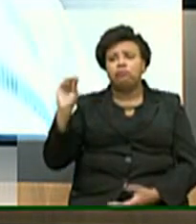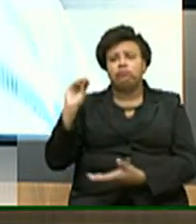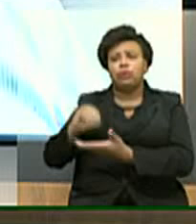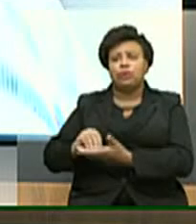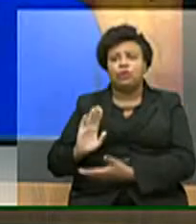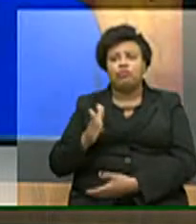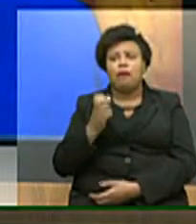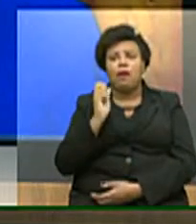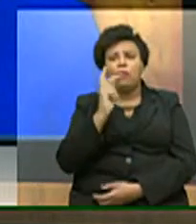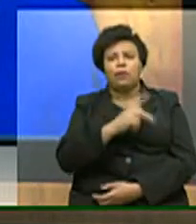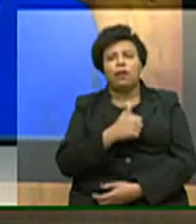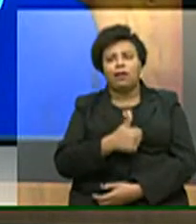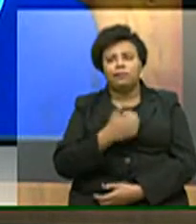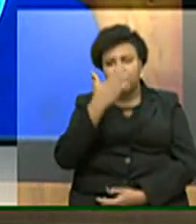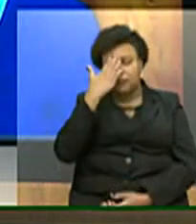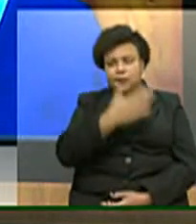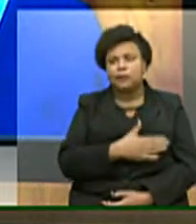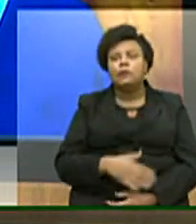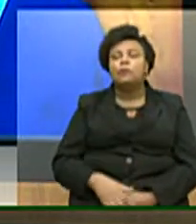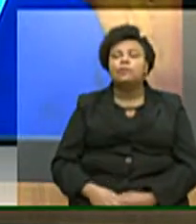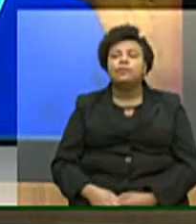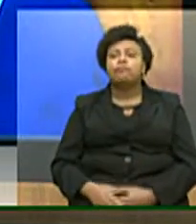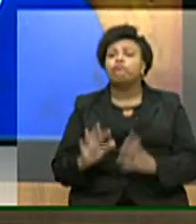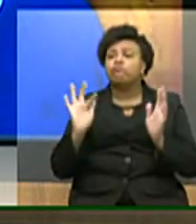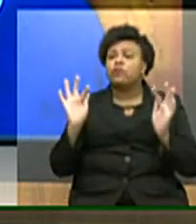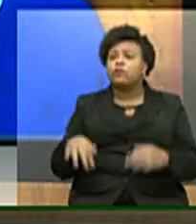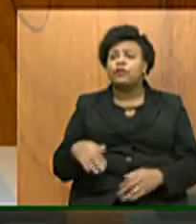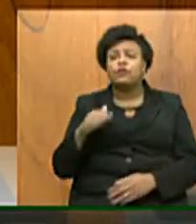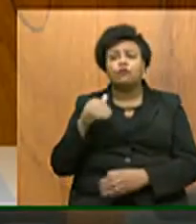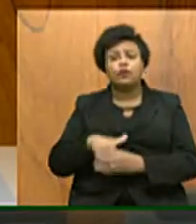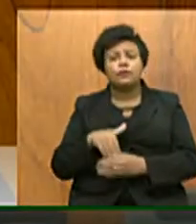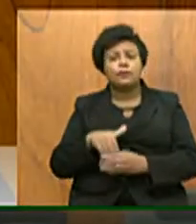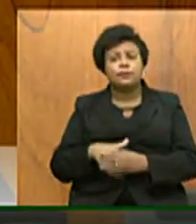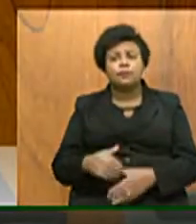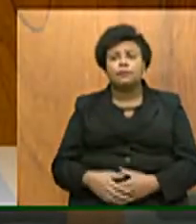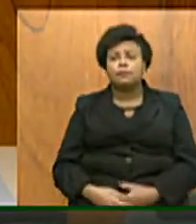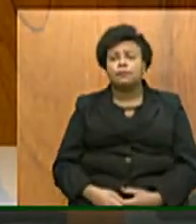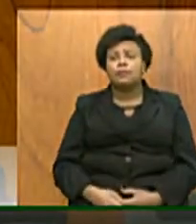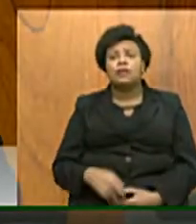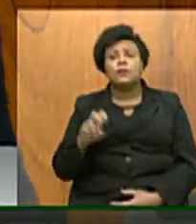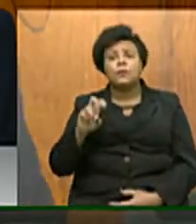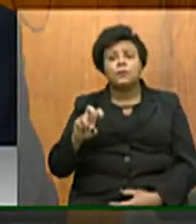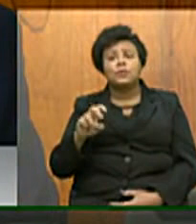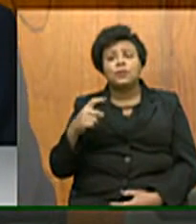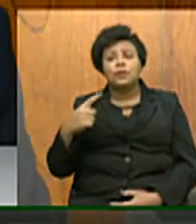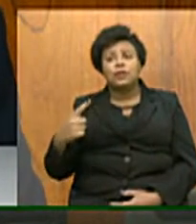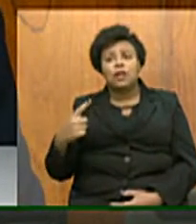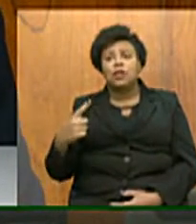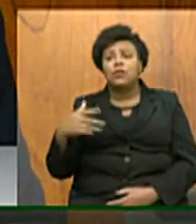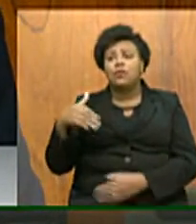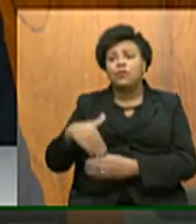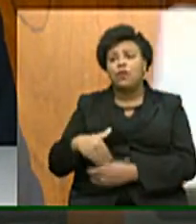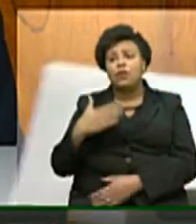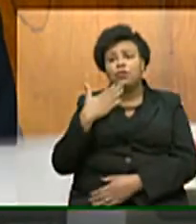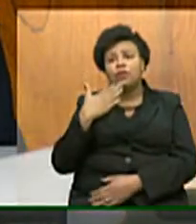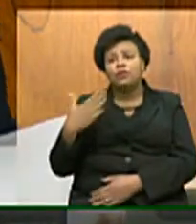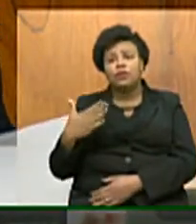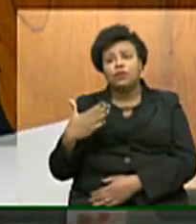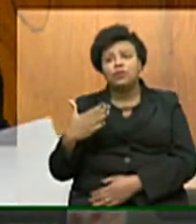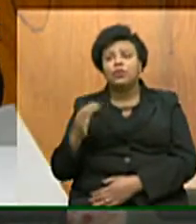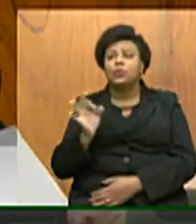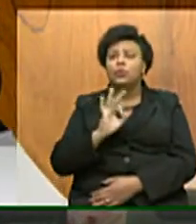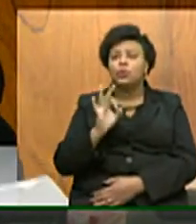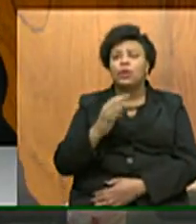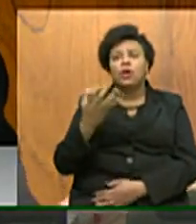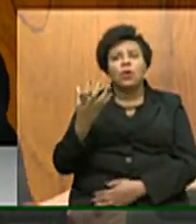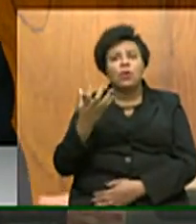Gabriel. Obrigado. Está encerrada a votação, com 51 votos favoráveis e